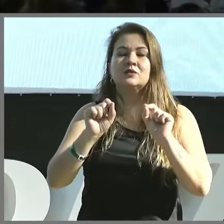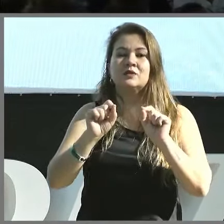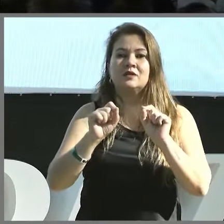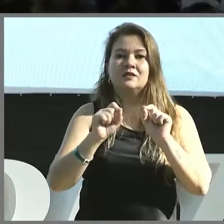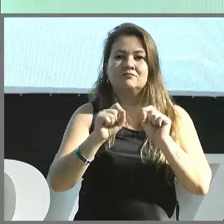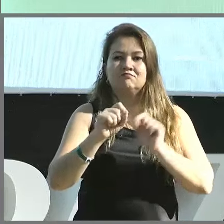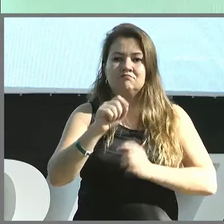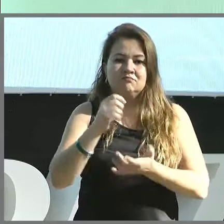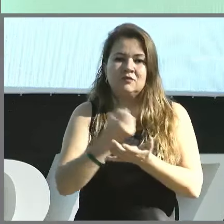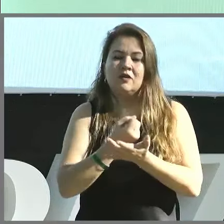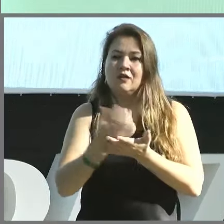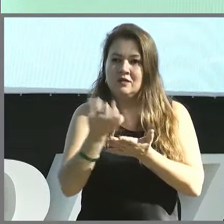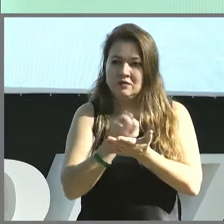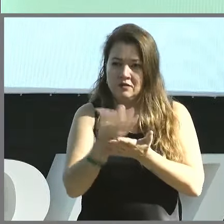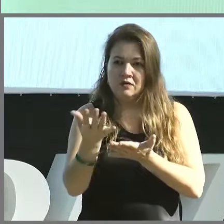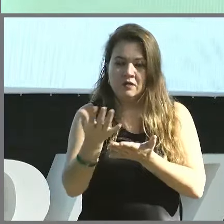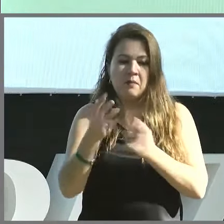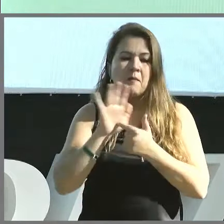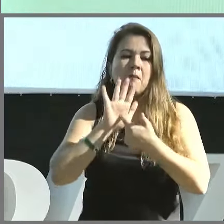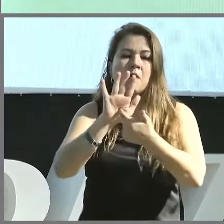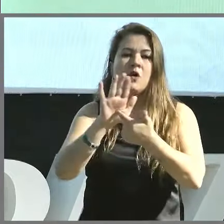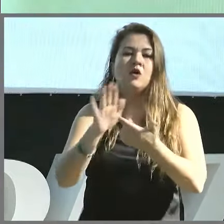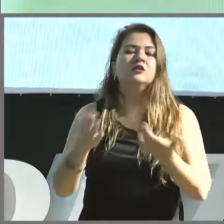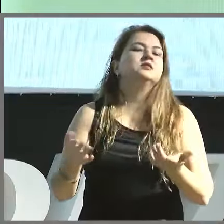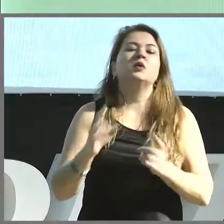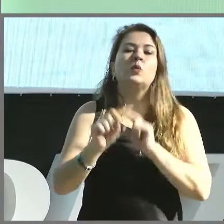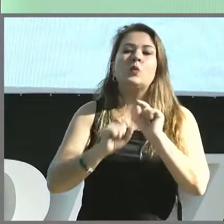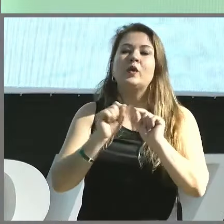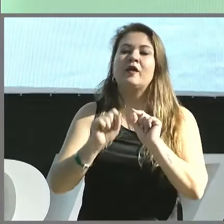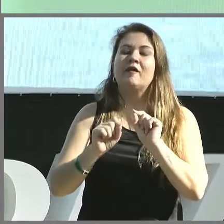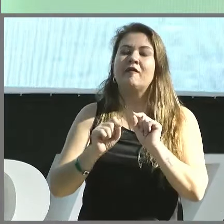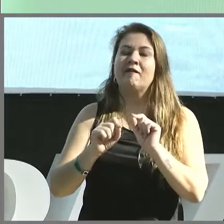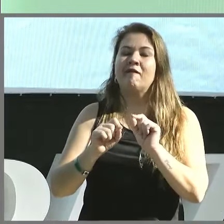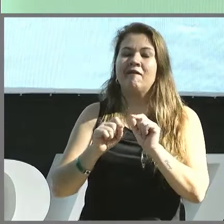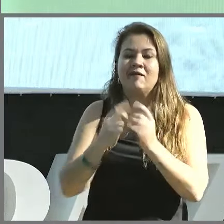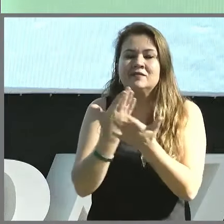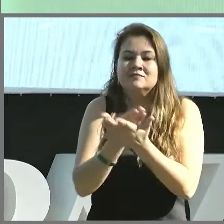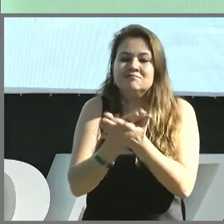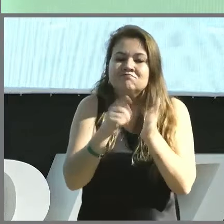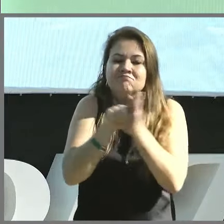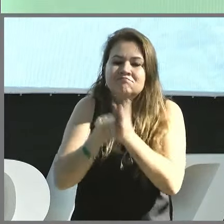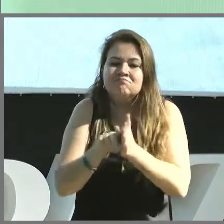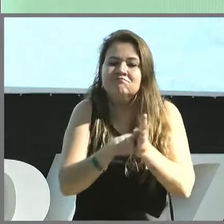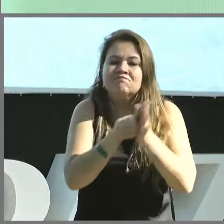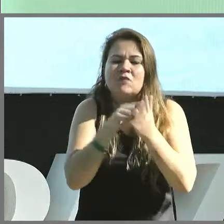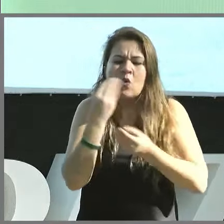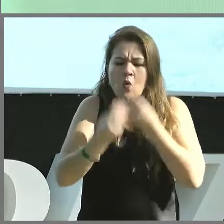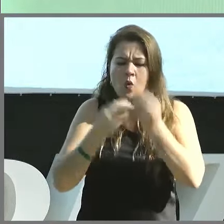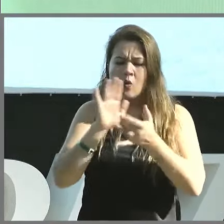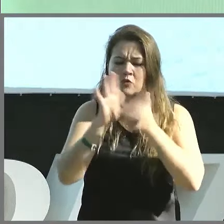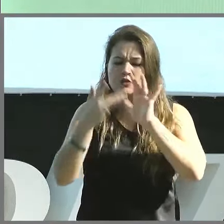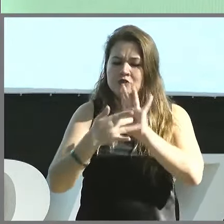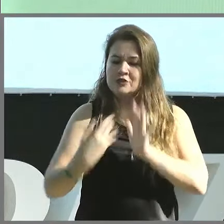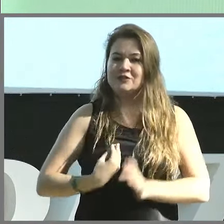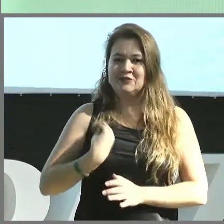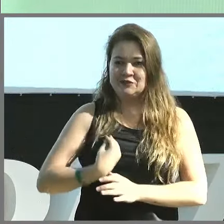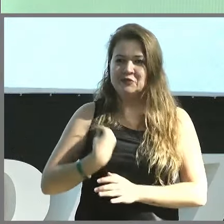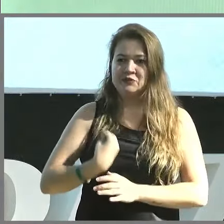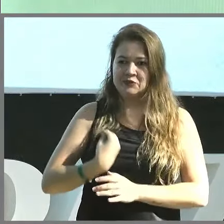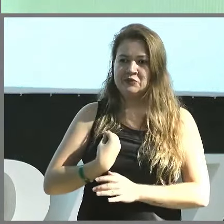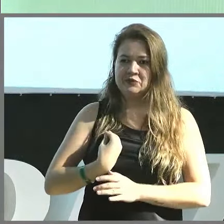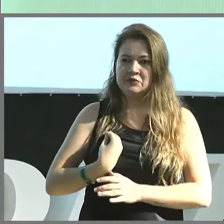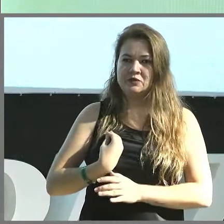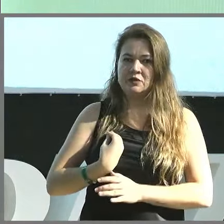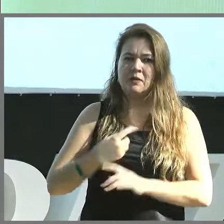capítulo em um Evangelho segundo o Espiritismo, que se debruça para estudar a vida de Jesus, colocando